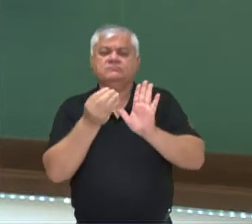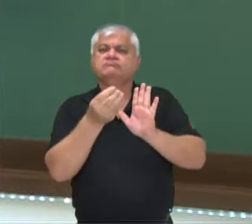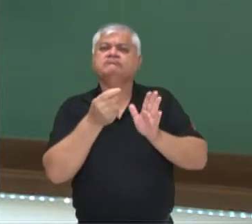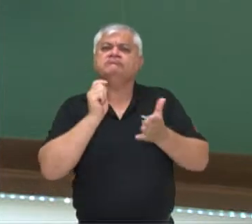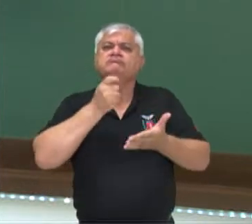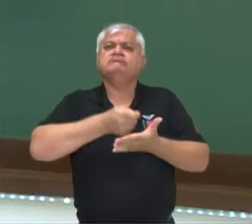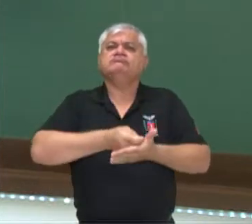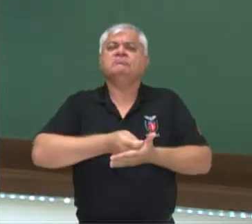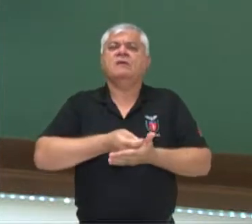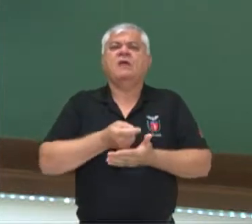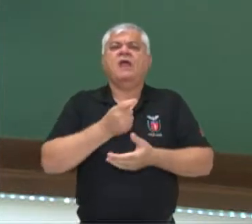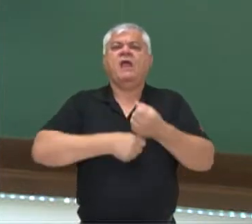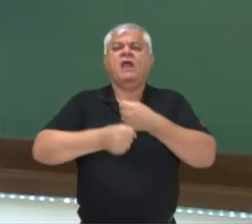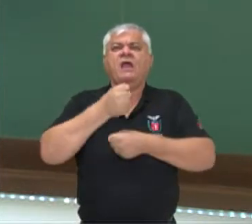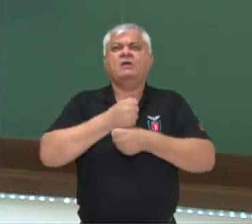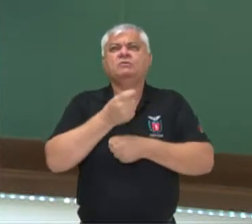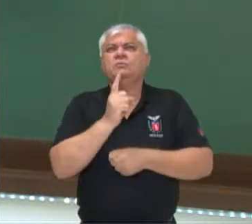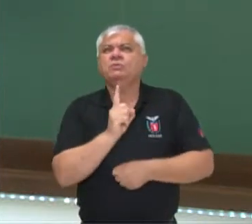promulgada no ano de